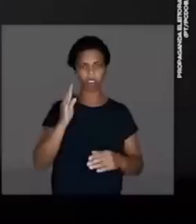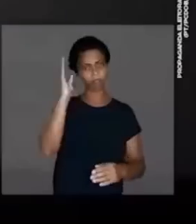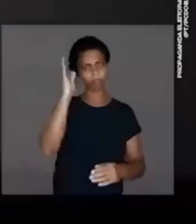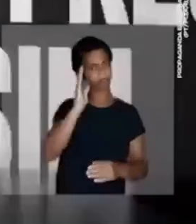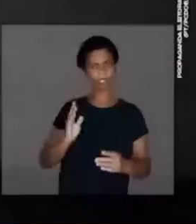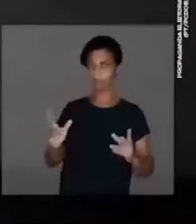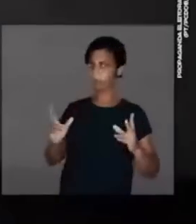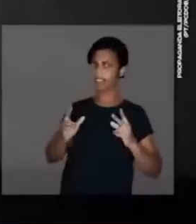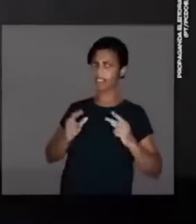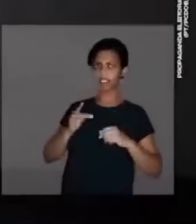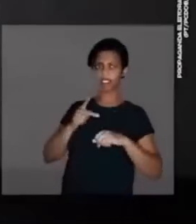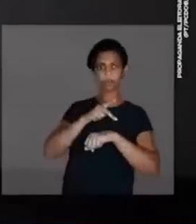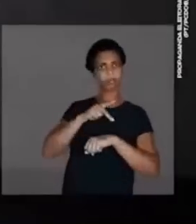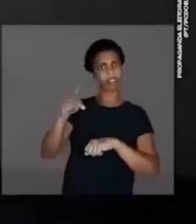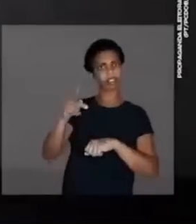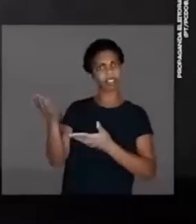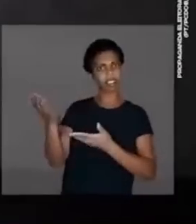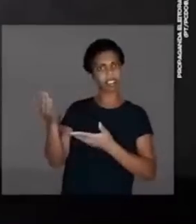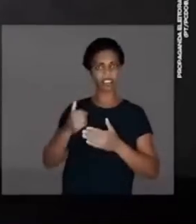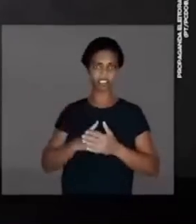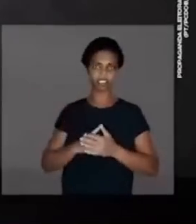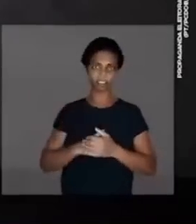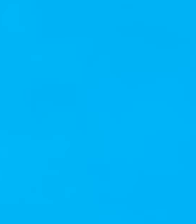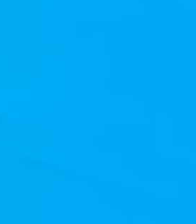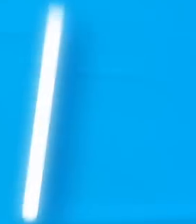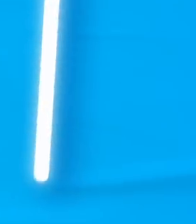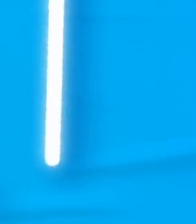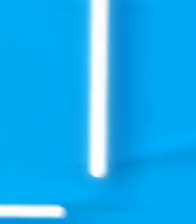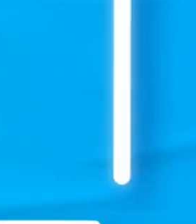no bolso. O Brasil não merece um presidente assim.